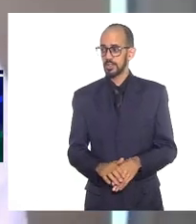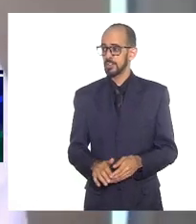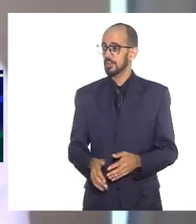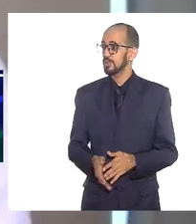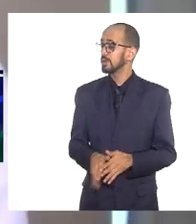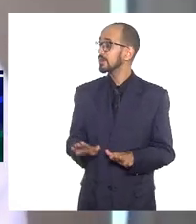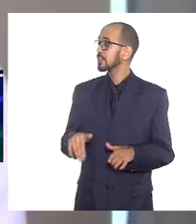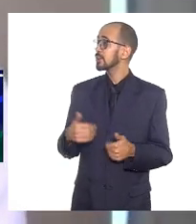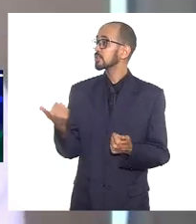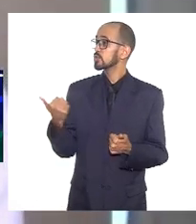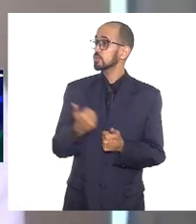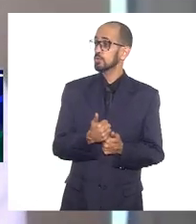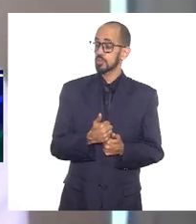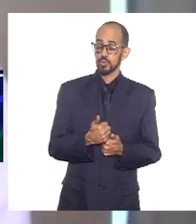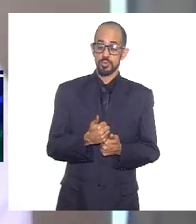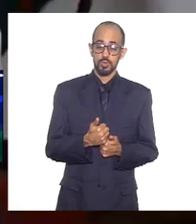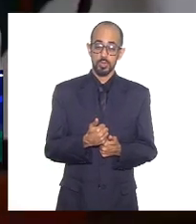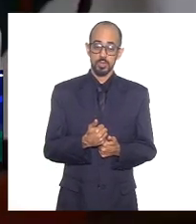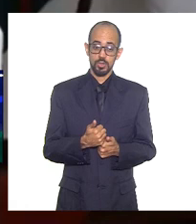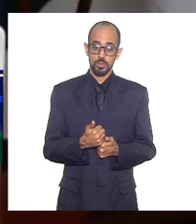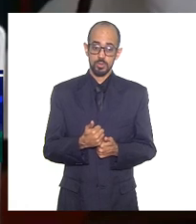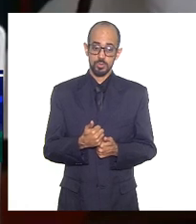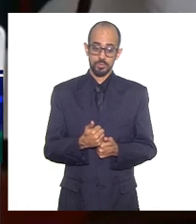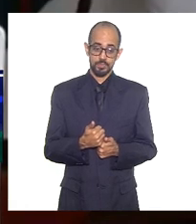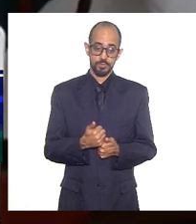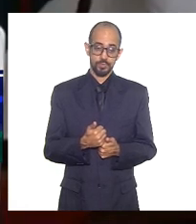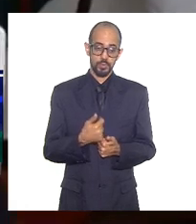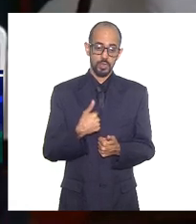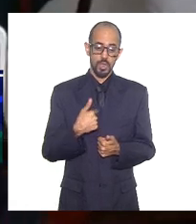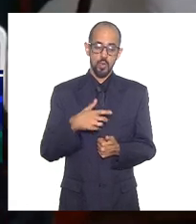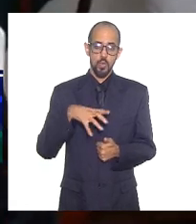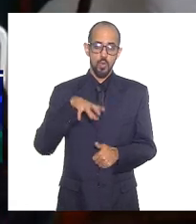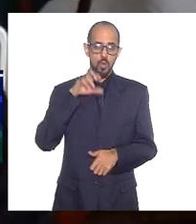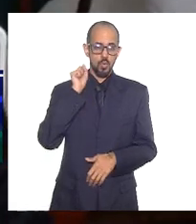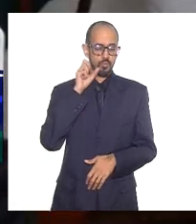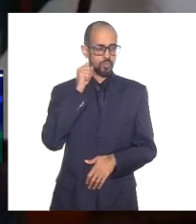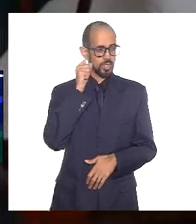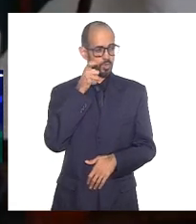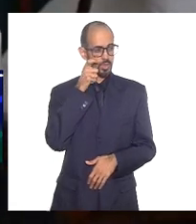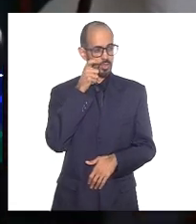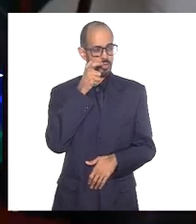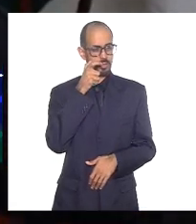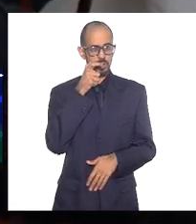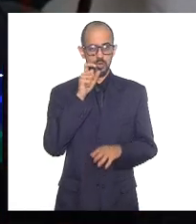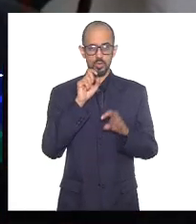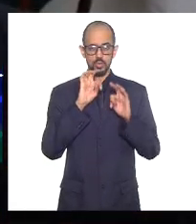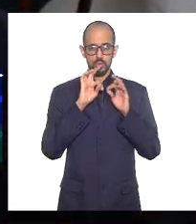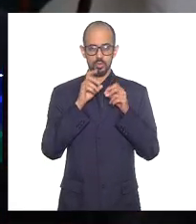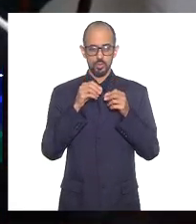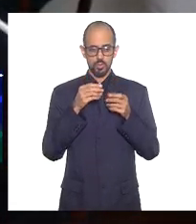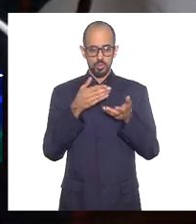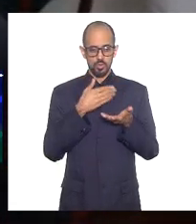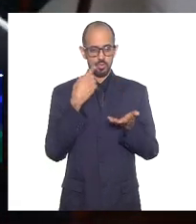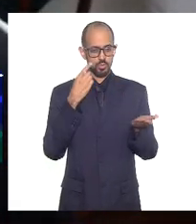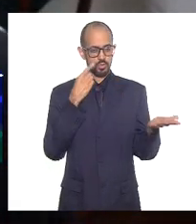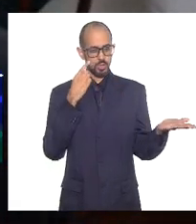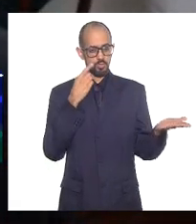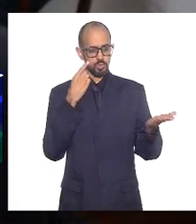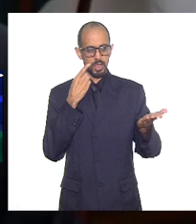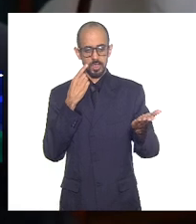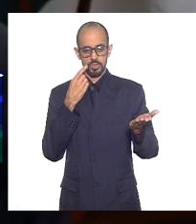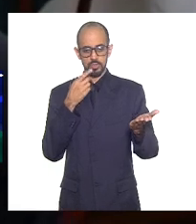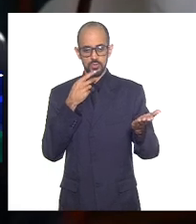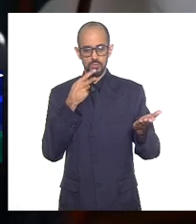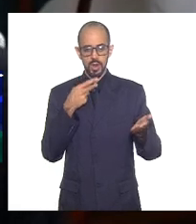nossa declaração de voto. Eu ouvi atentamente o que todos os deputados